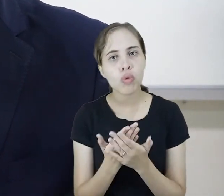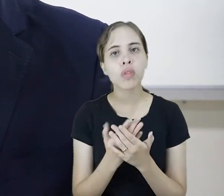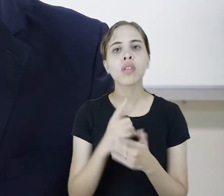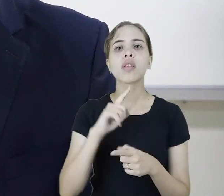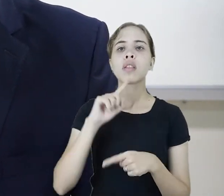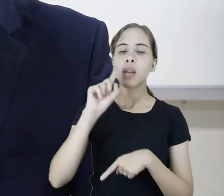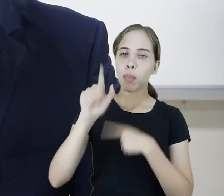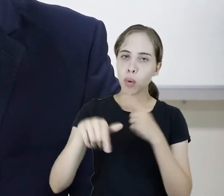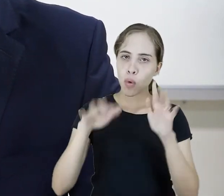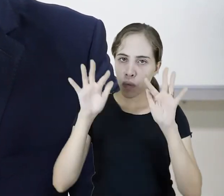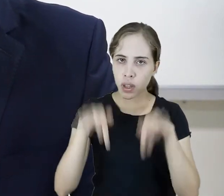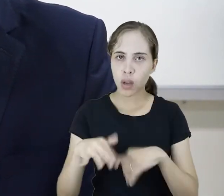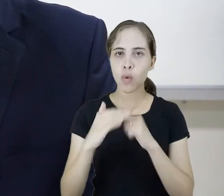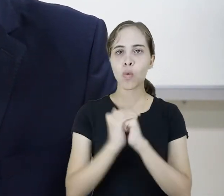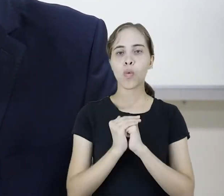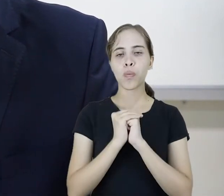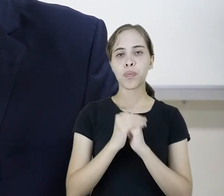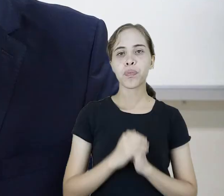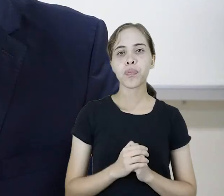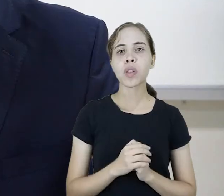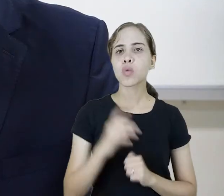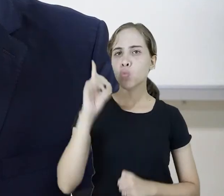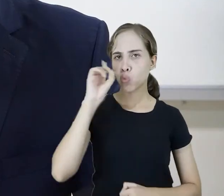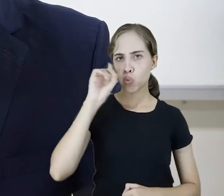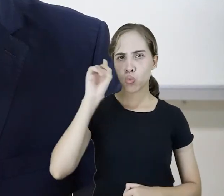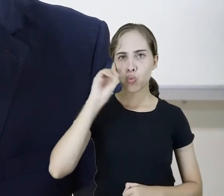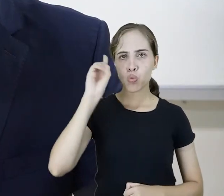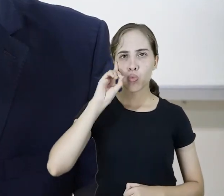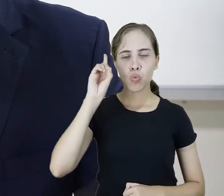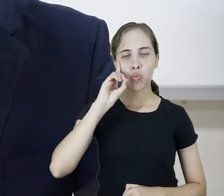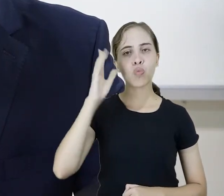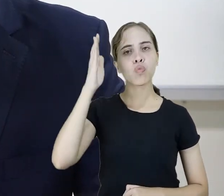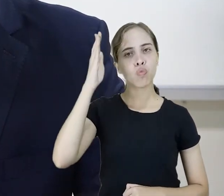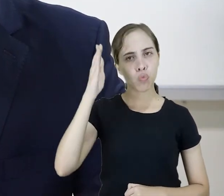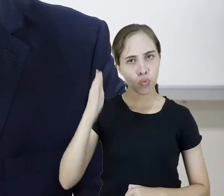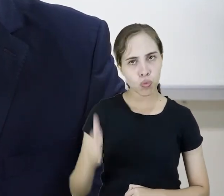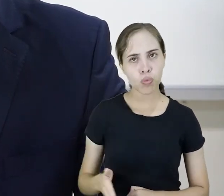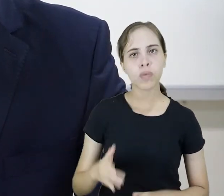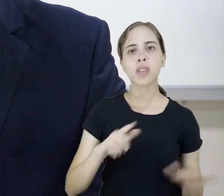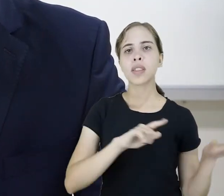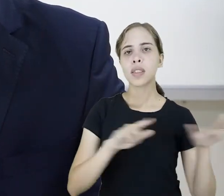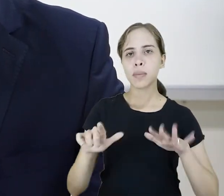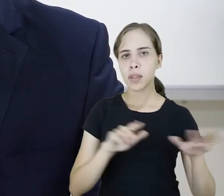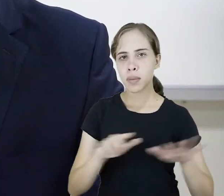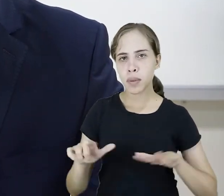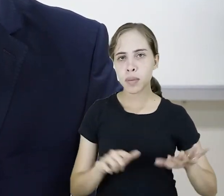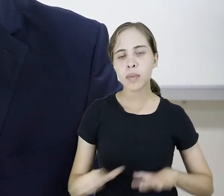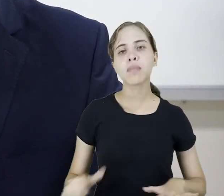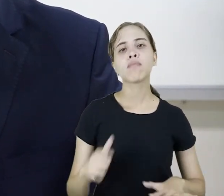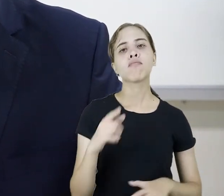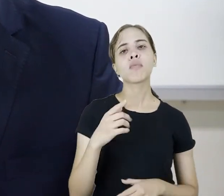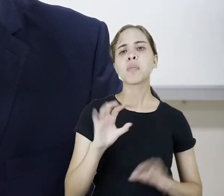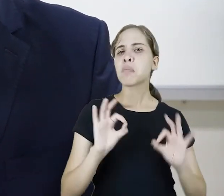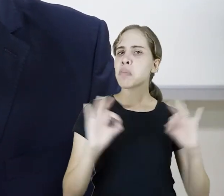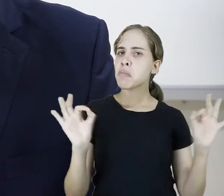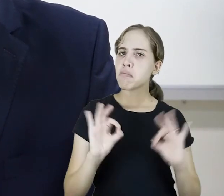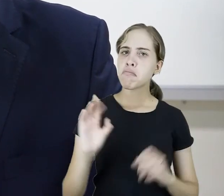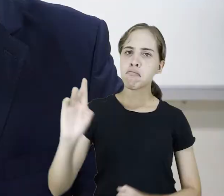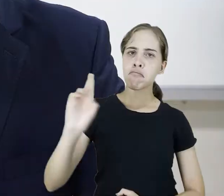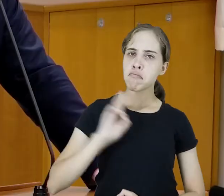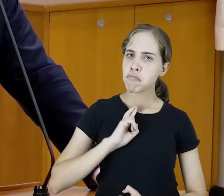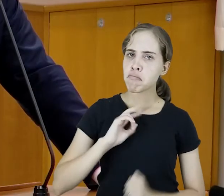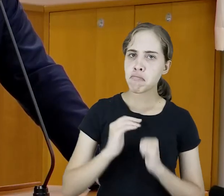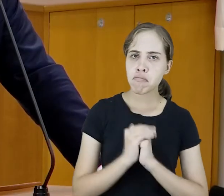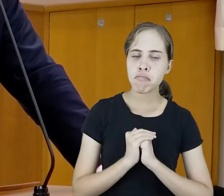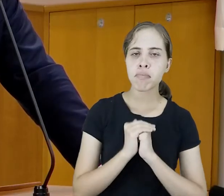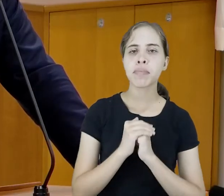orava quando terminava. Dia após dia, semana após semana, continuei sem resposta às minhas